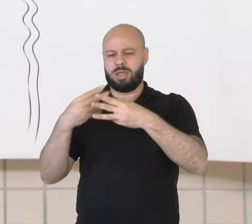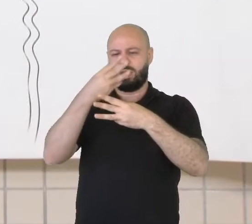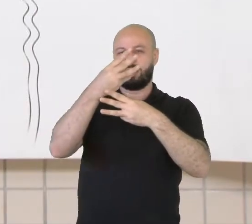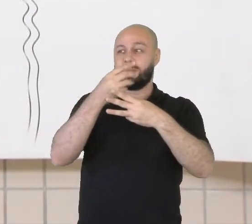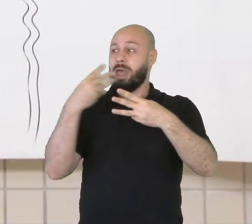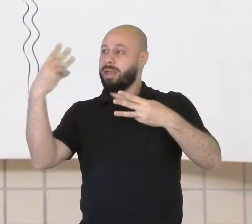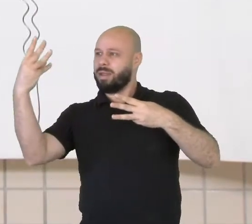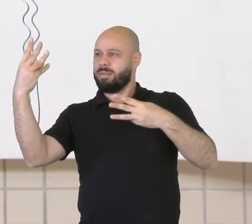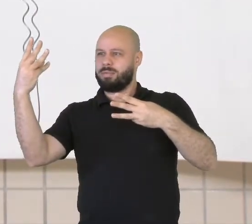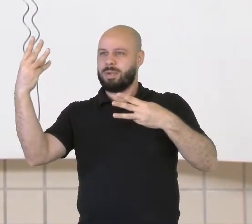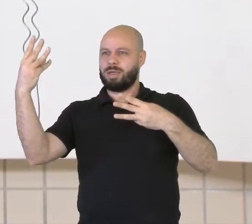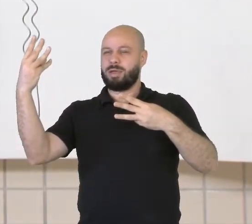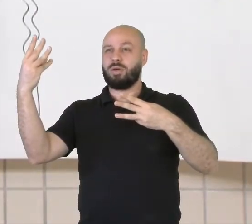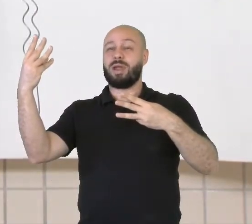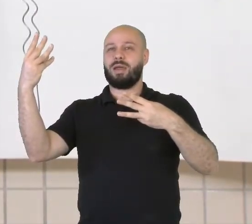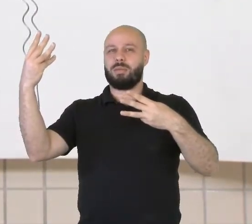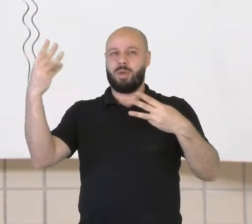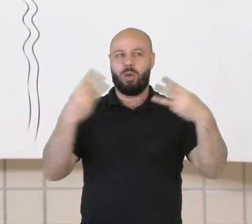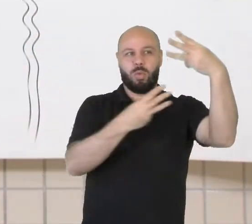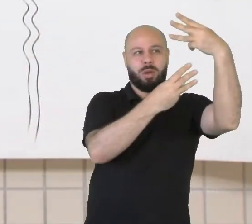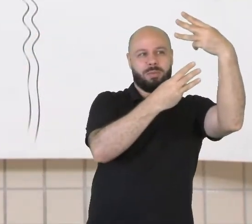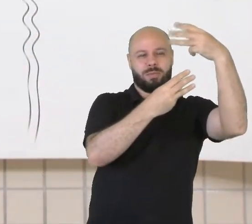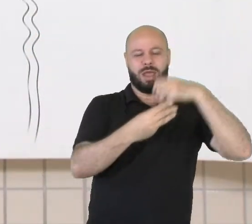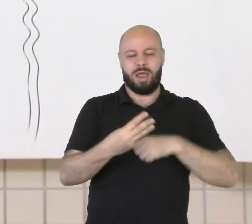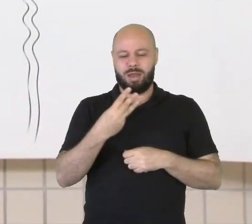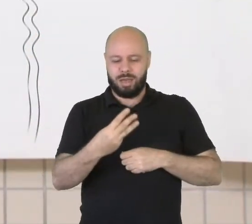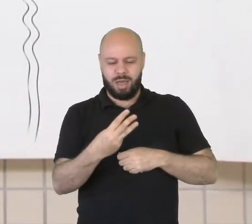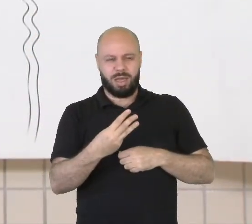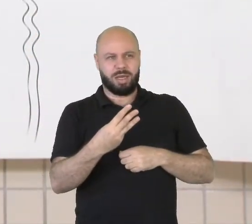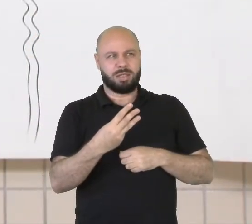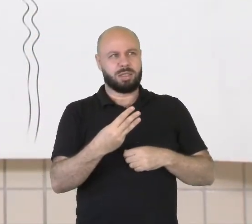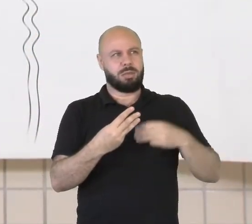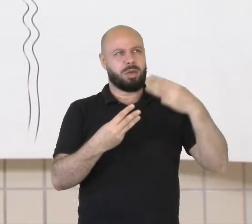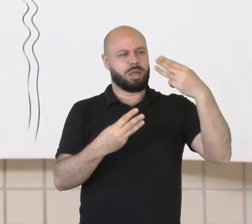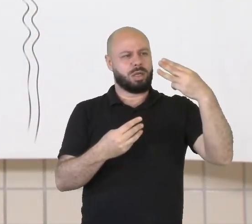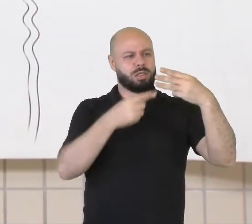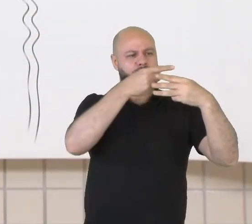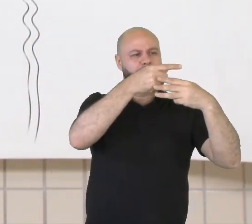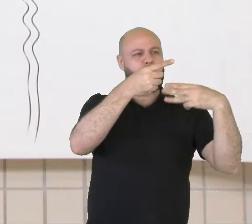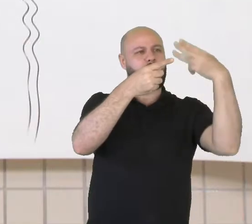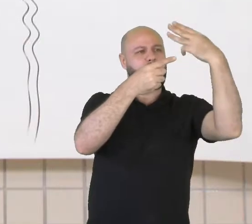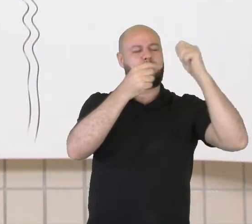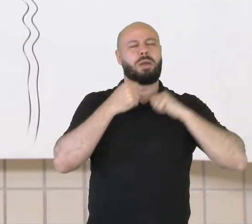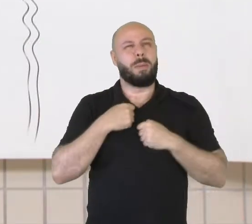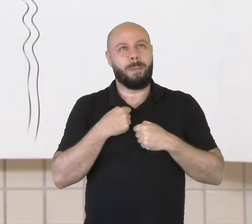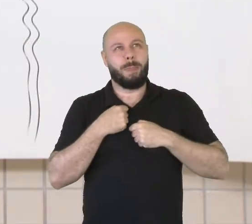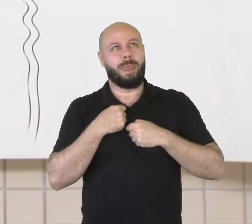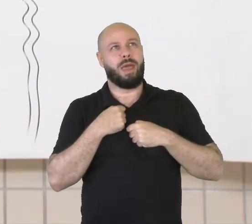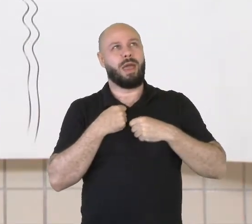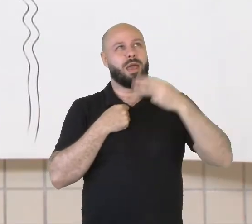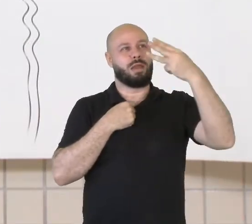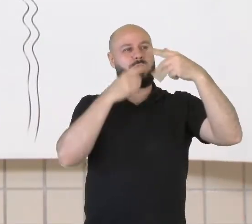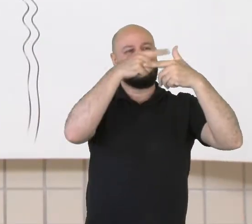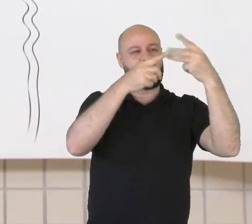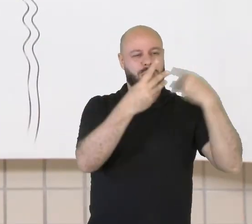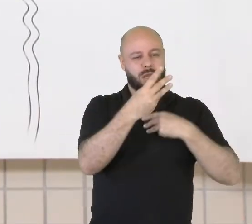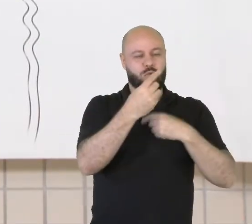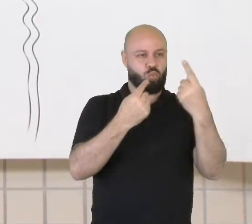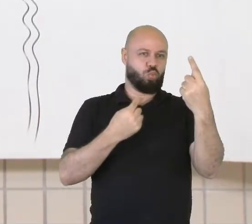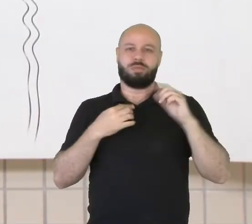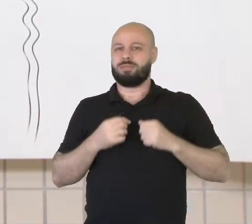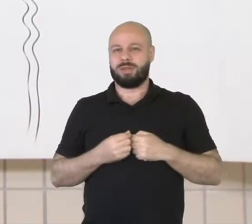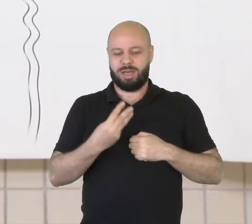o expoente vira numerador, o índice vira denominador. 3 divide por 3 dá 1.